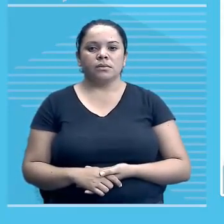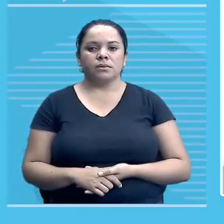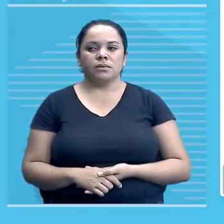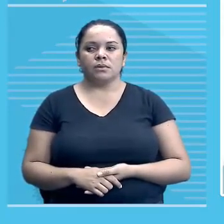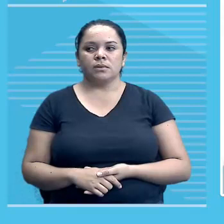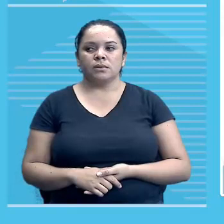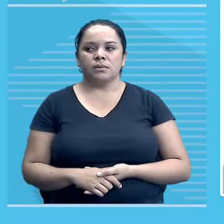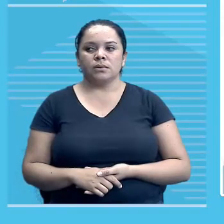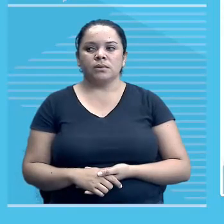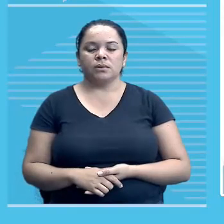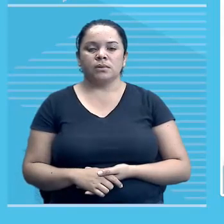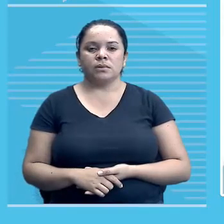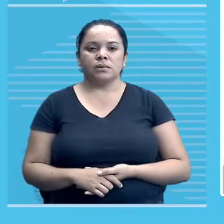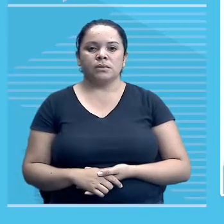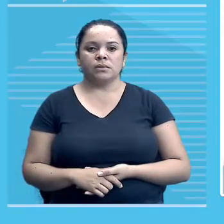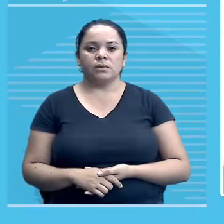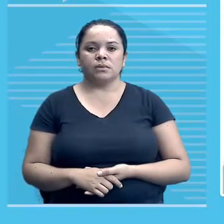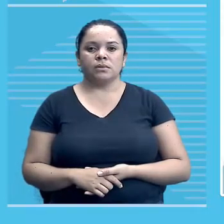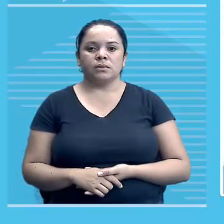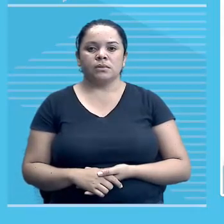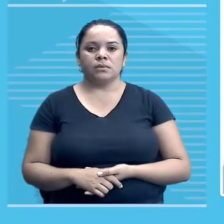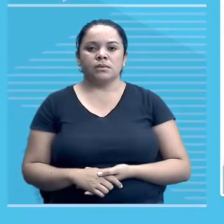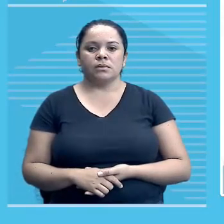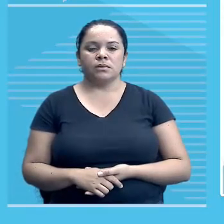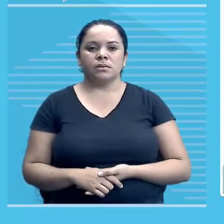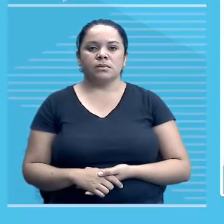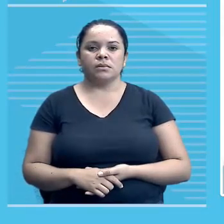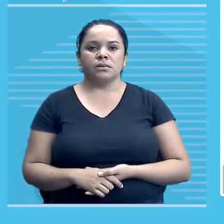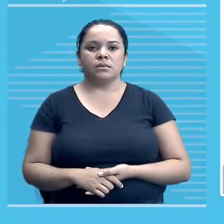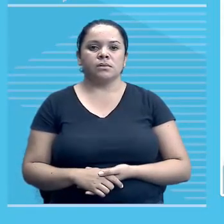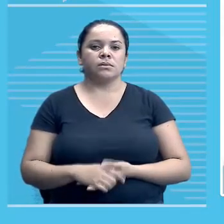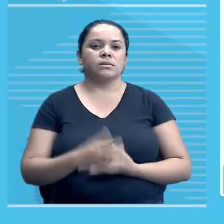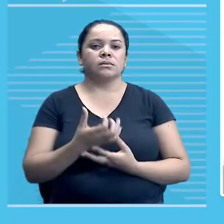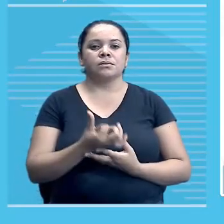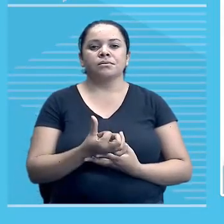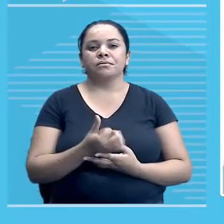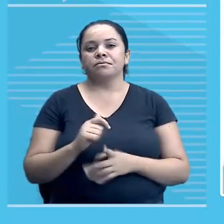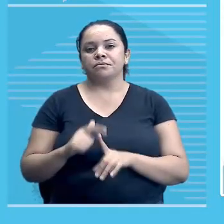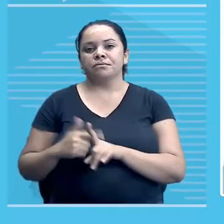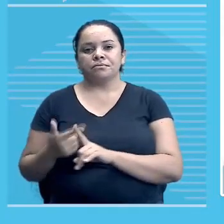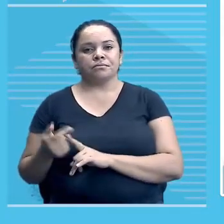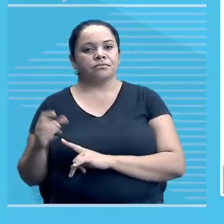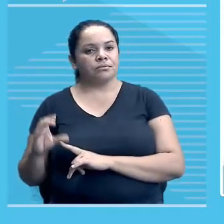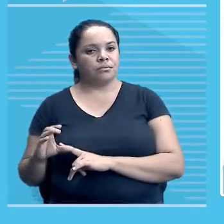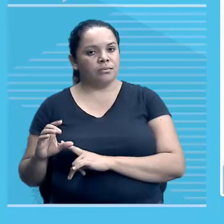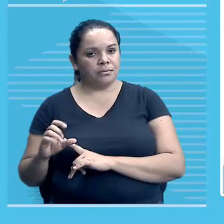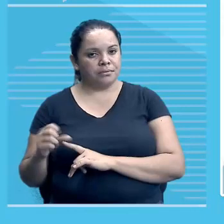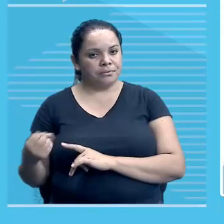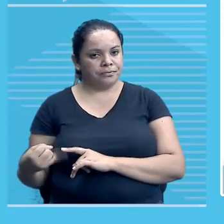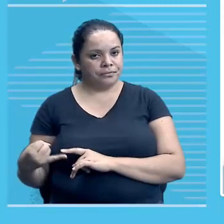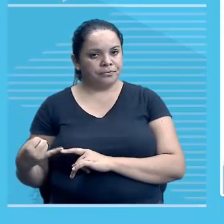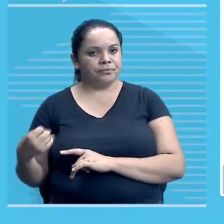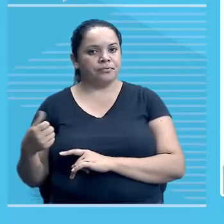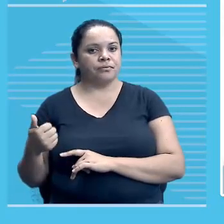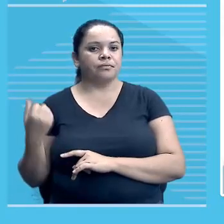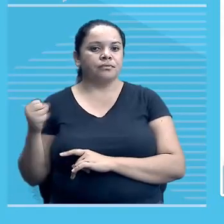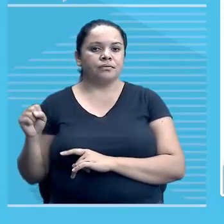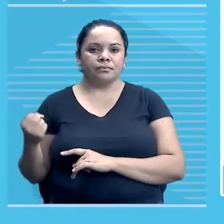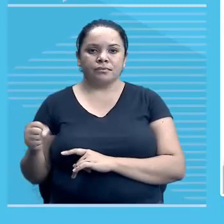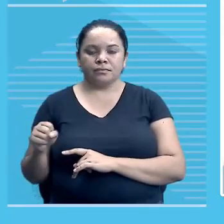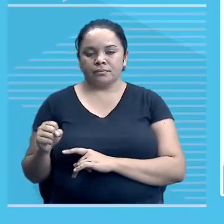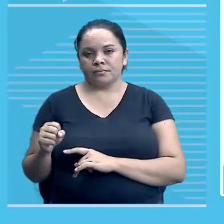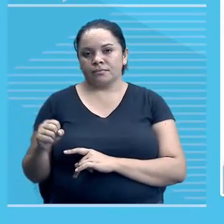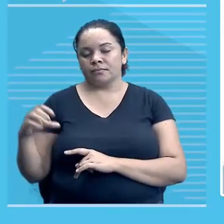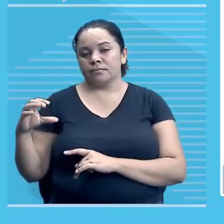Aí fica 6 mais c é menos 18. Quem vai ser